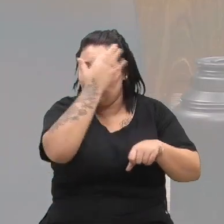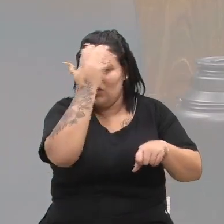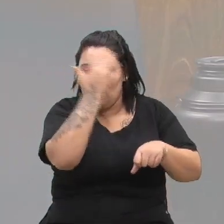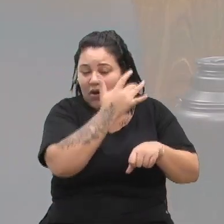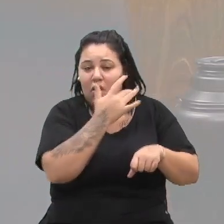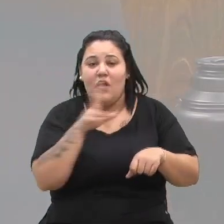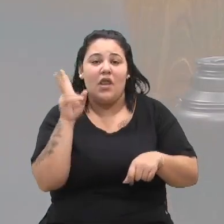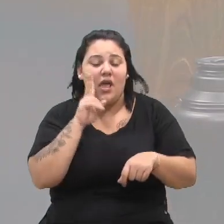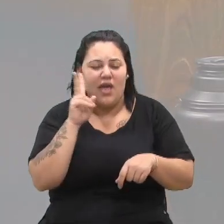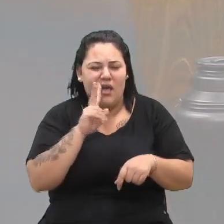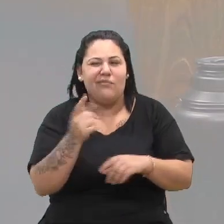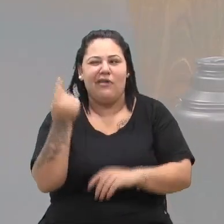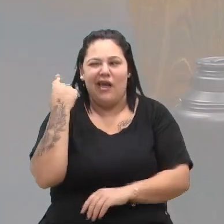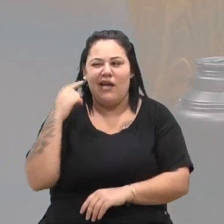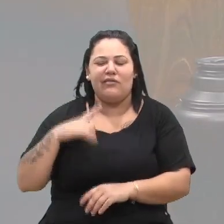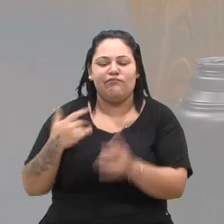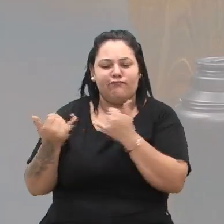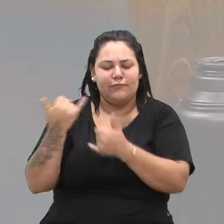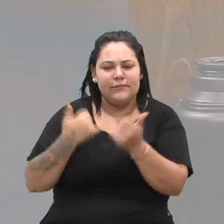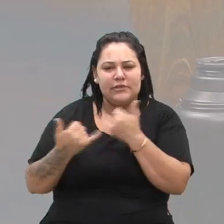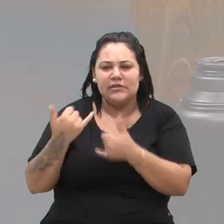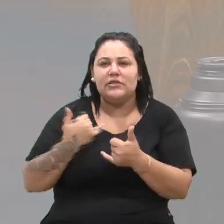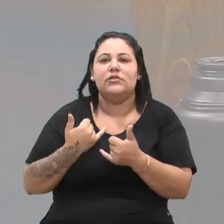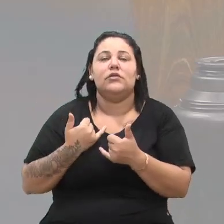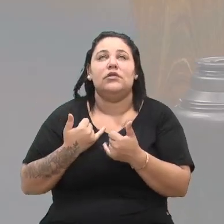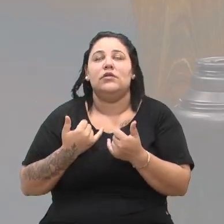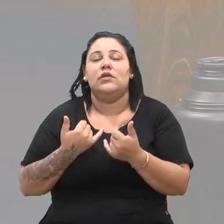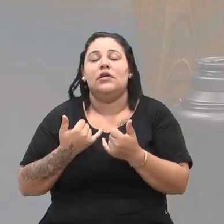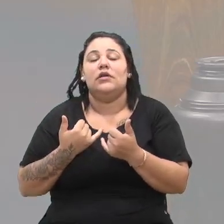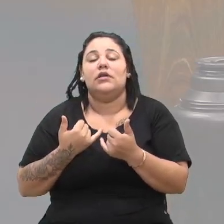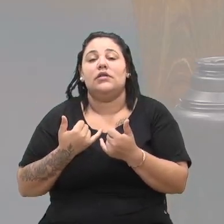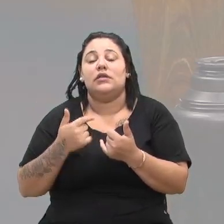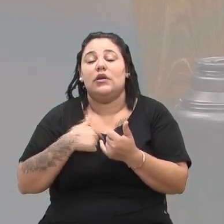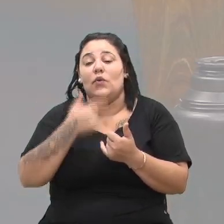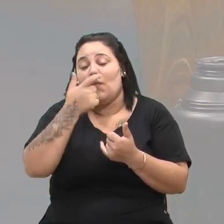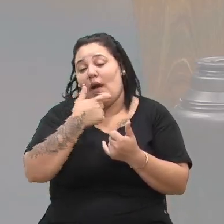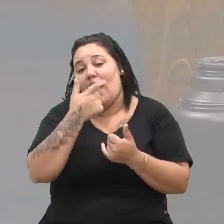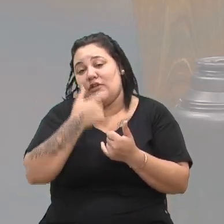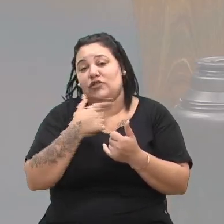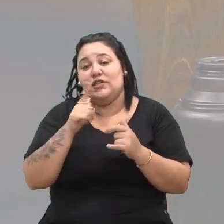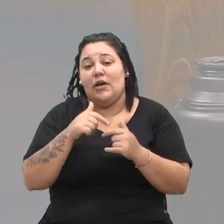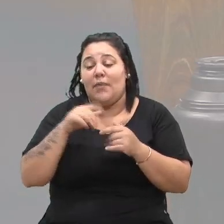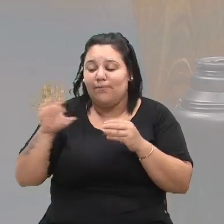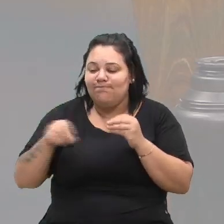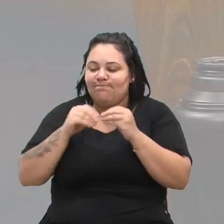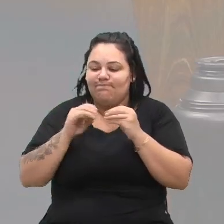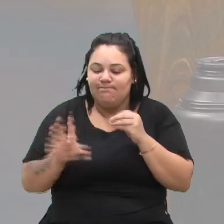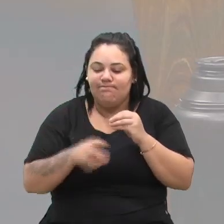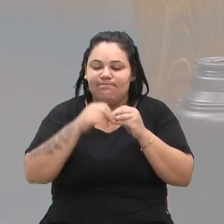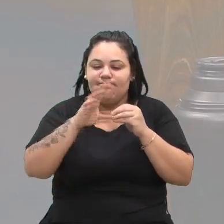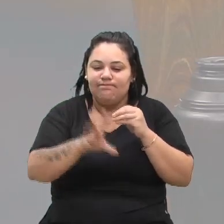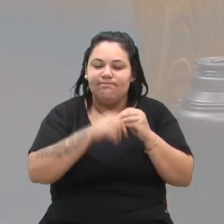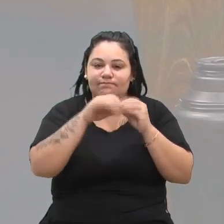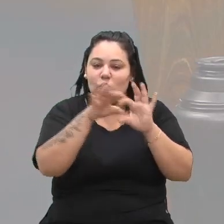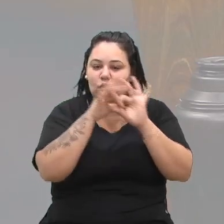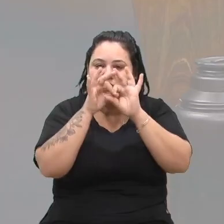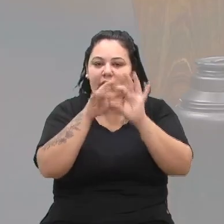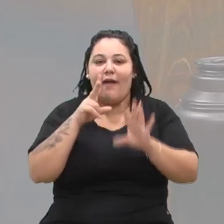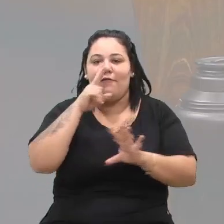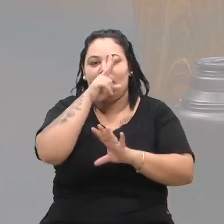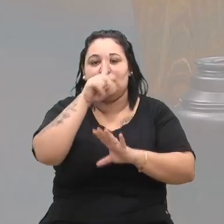quando conversei com o prefeito sobre esse tema, sempre. Então, acho que é uma sinergia de forças. O que nós precisamos agora é